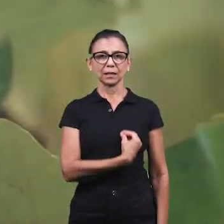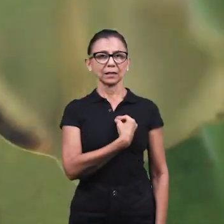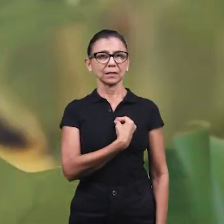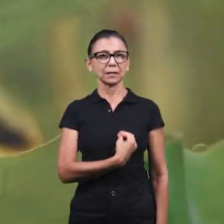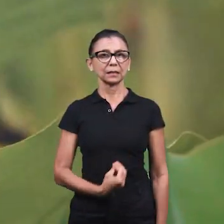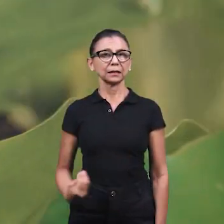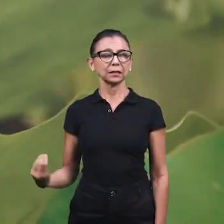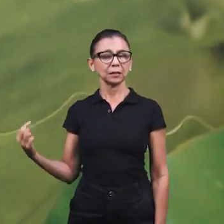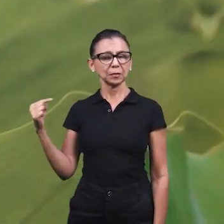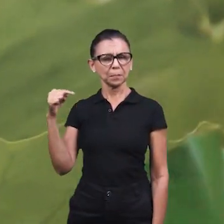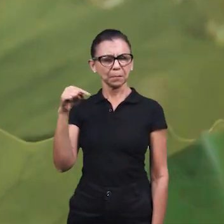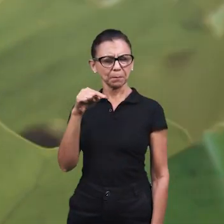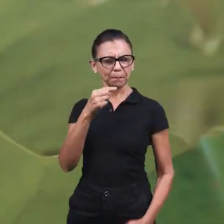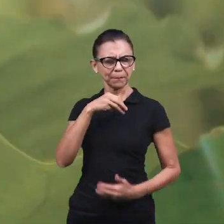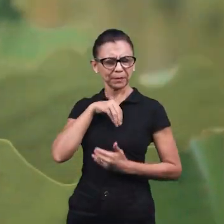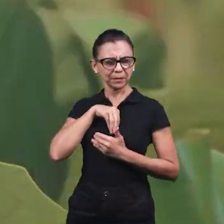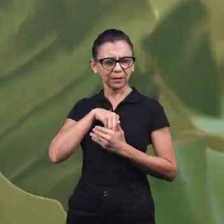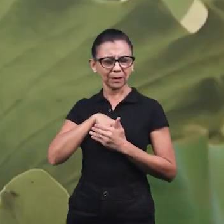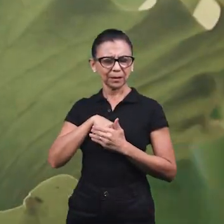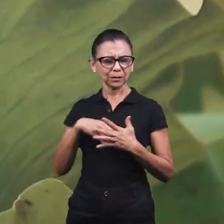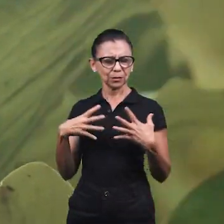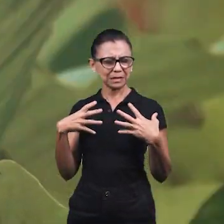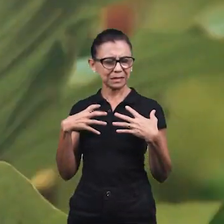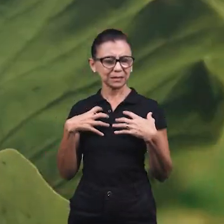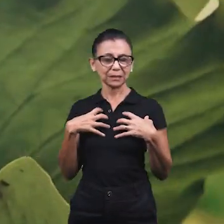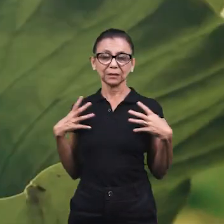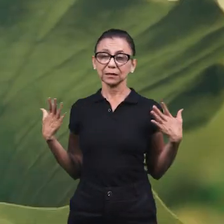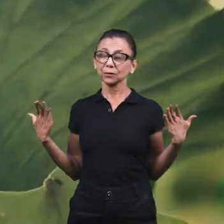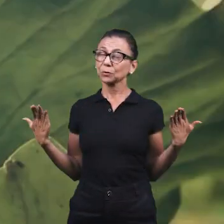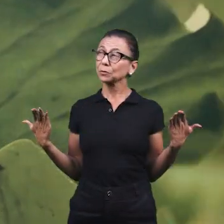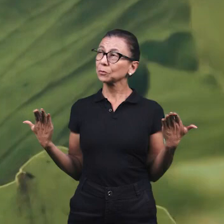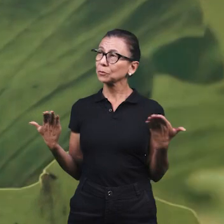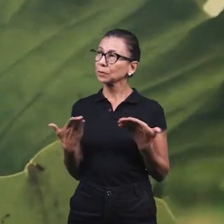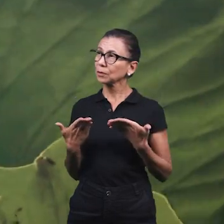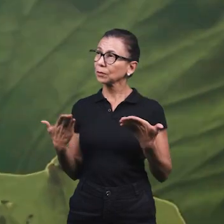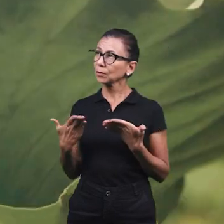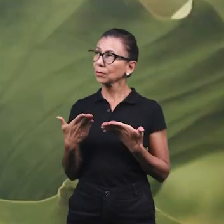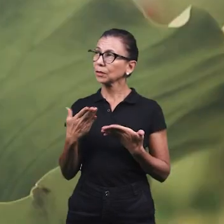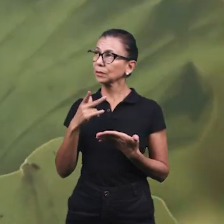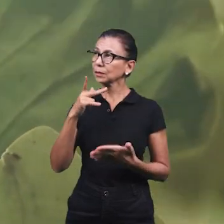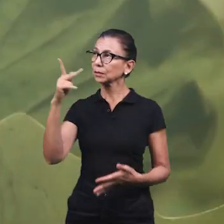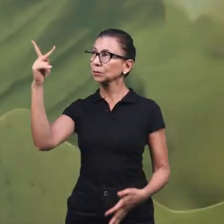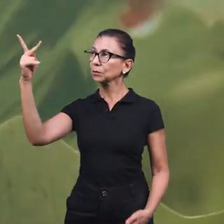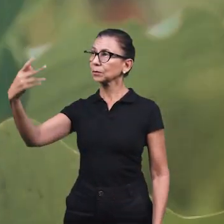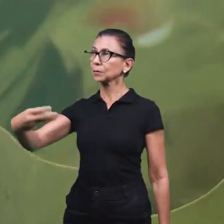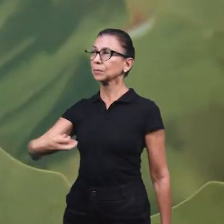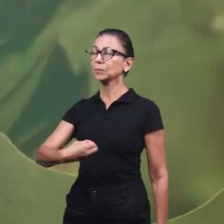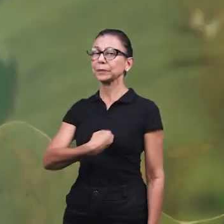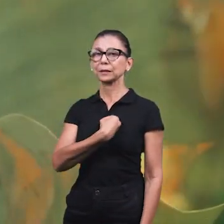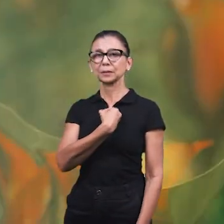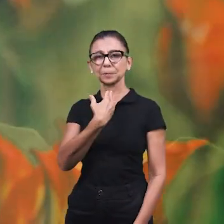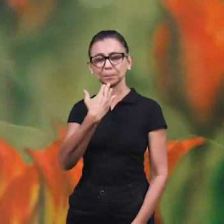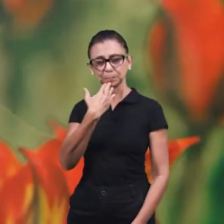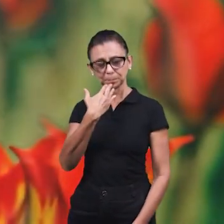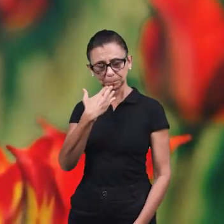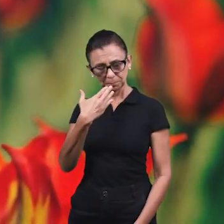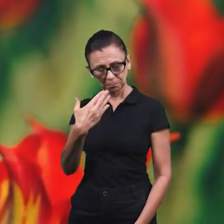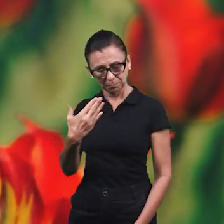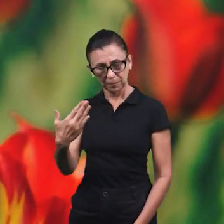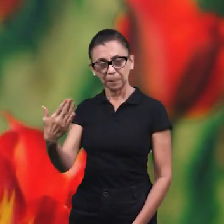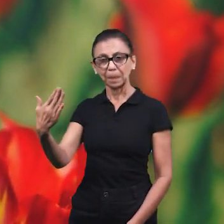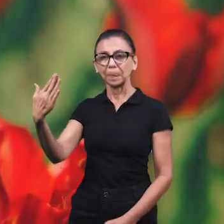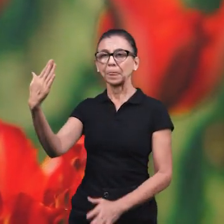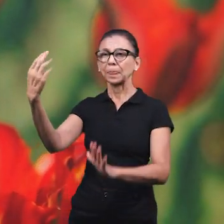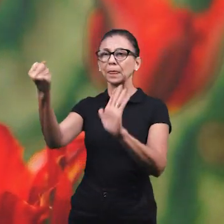sei que estás aqui e isto quero eu sentir,